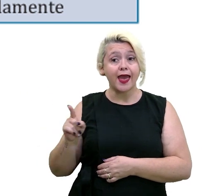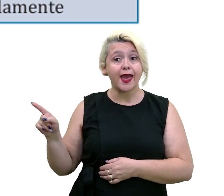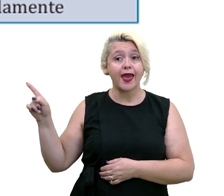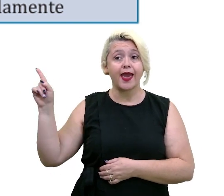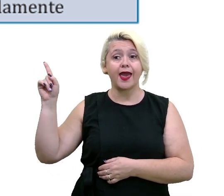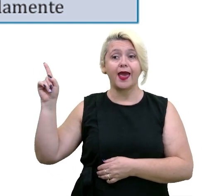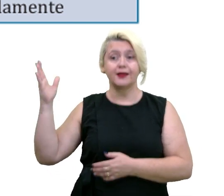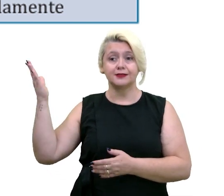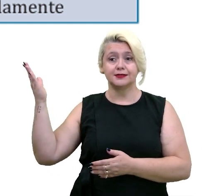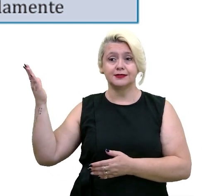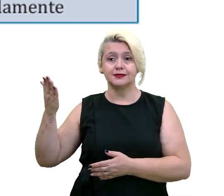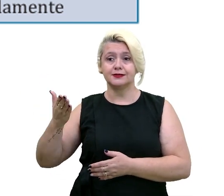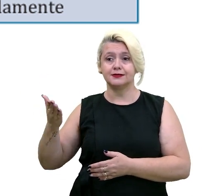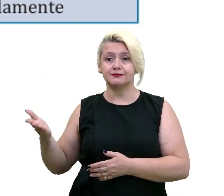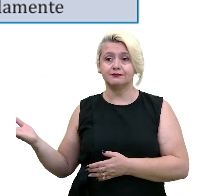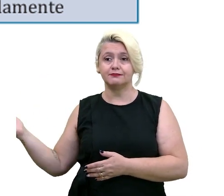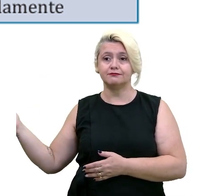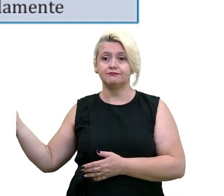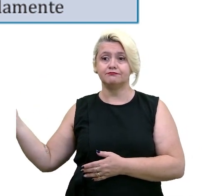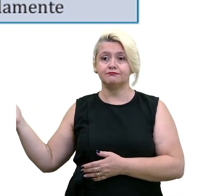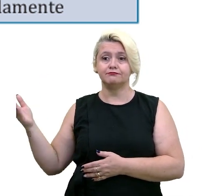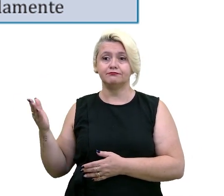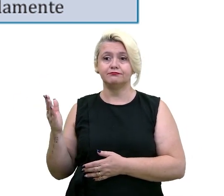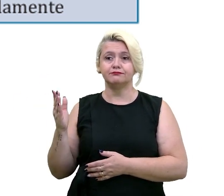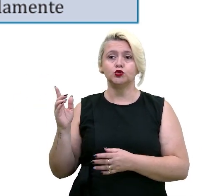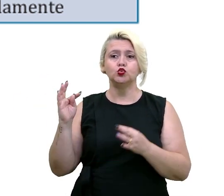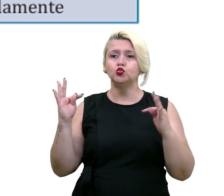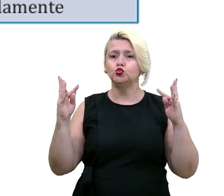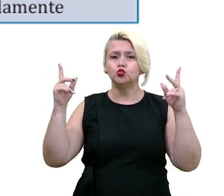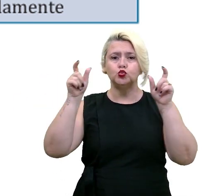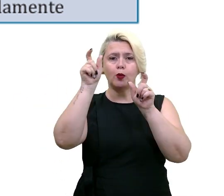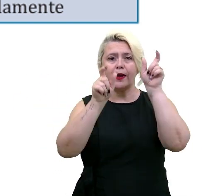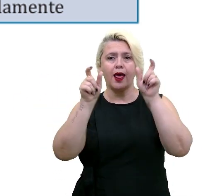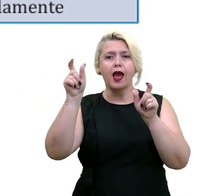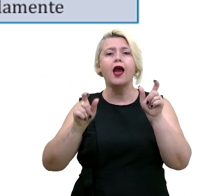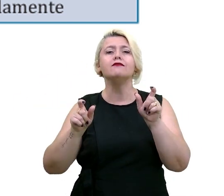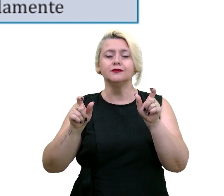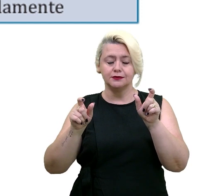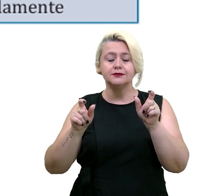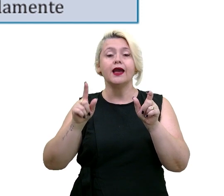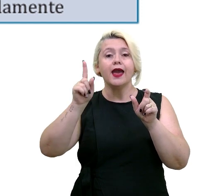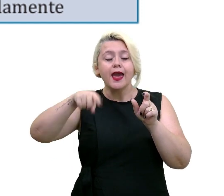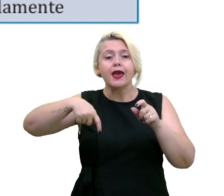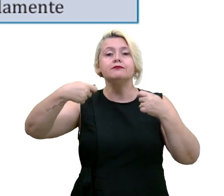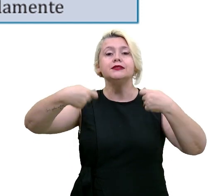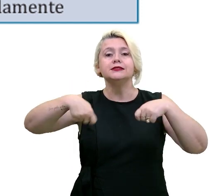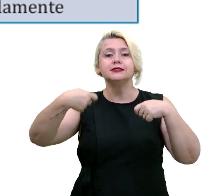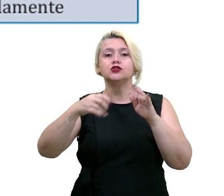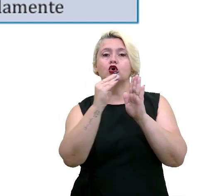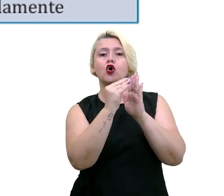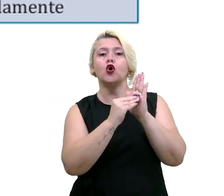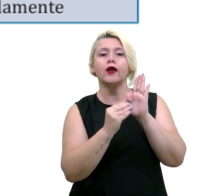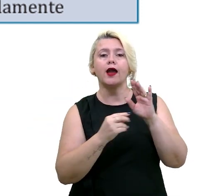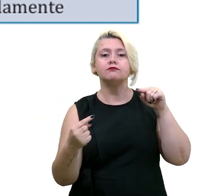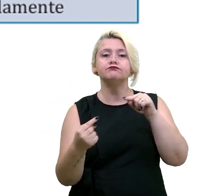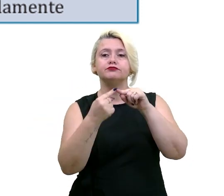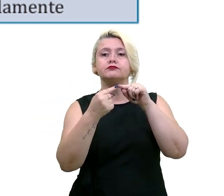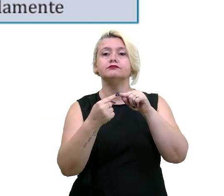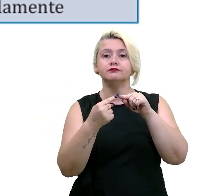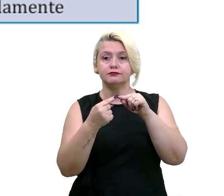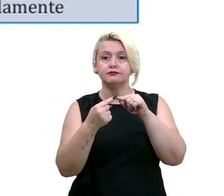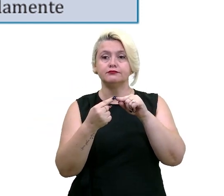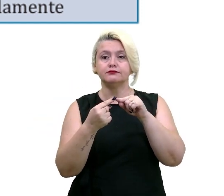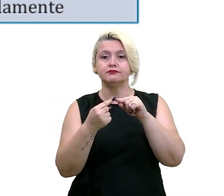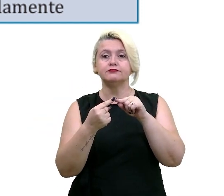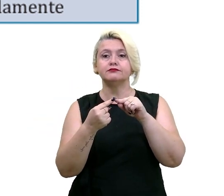como é imprescindível, é fundamental, é necessário, é importante, é indiscutível,